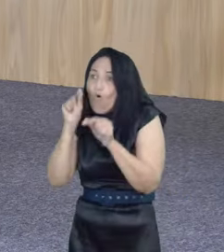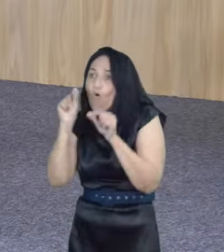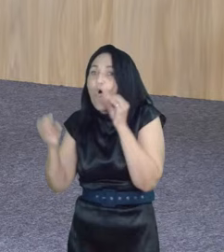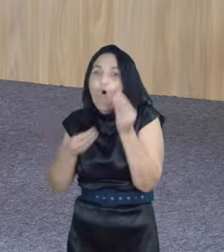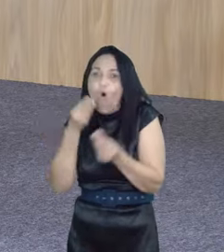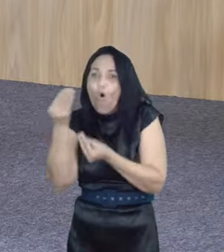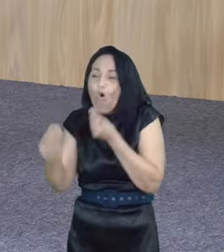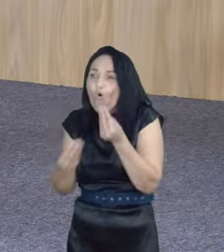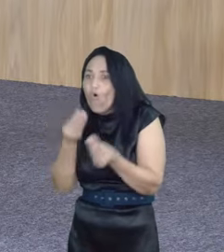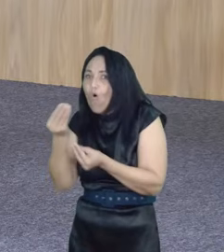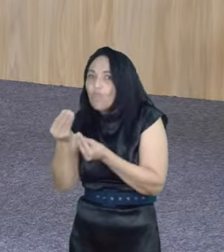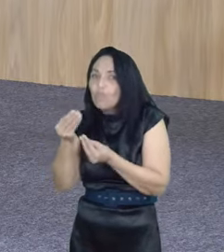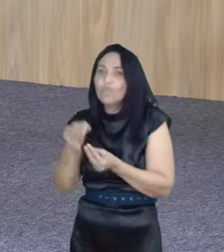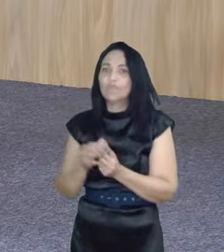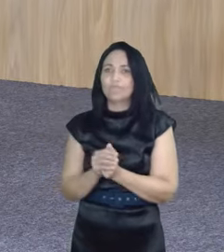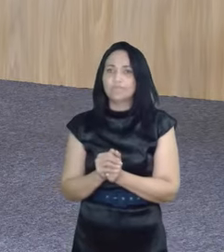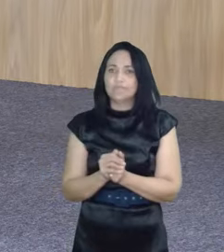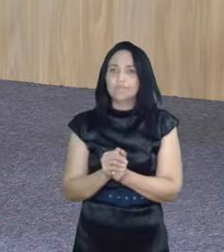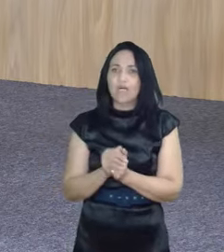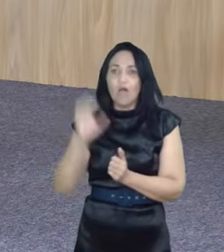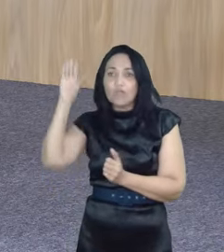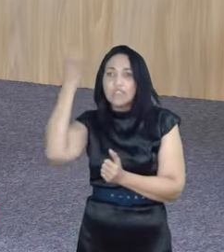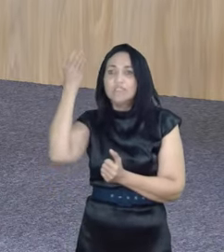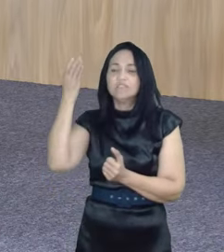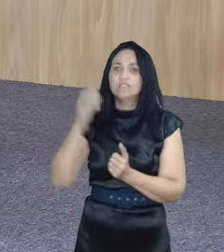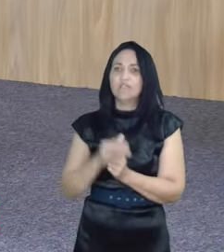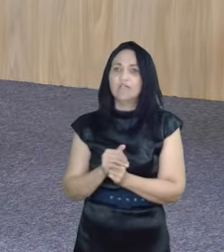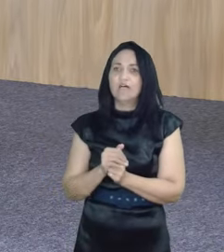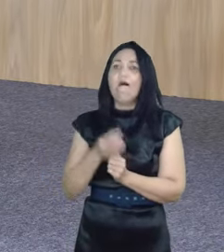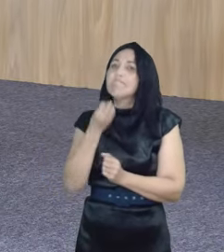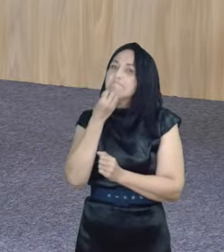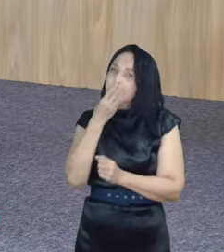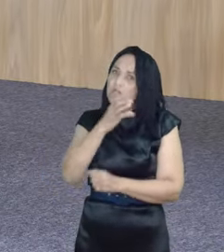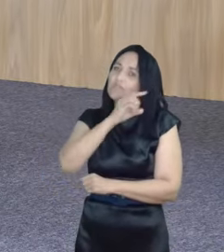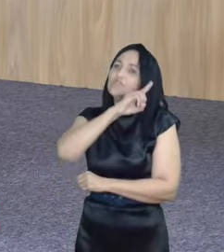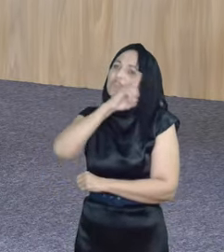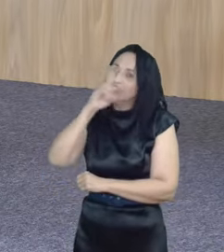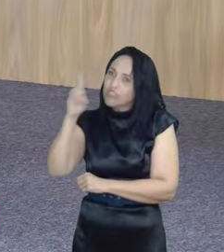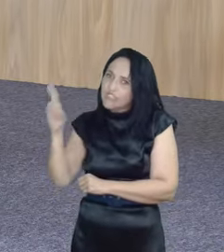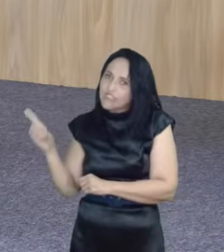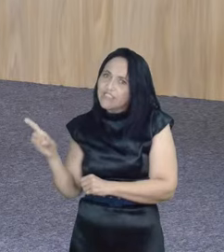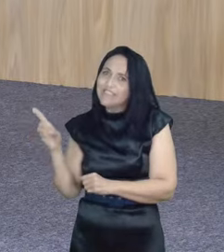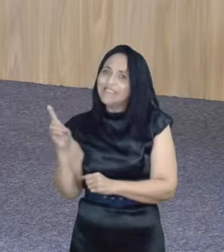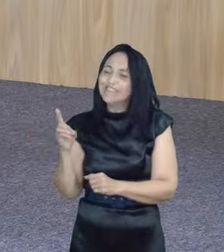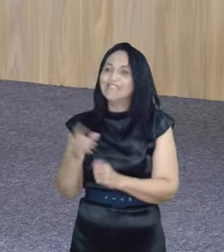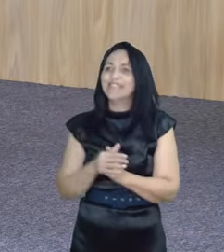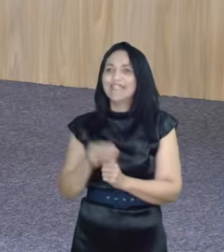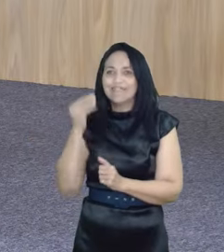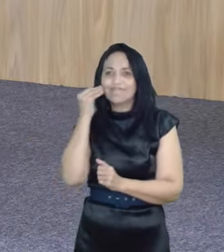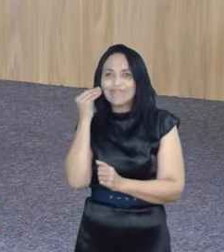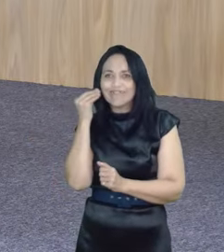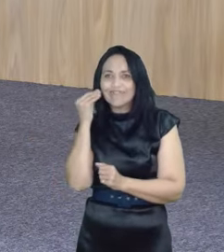dia, secretária, bem-vinda. Bom dia, Amanda. Bom dia.